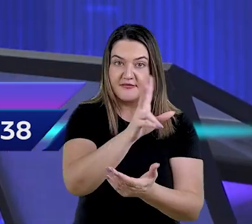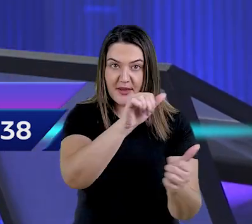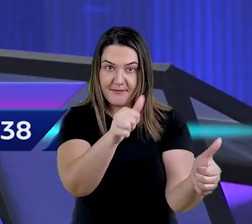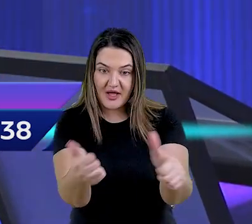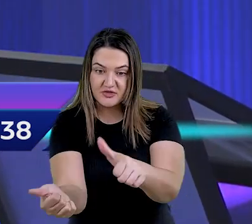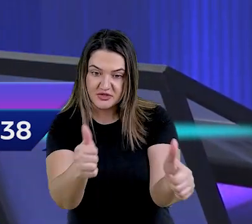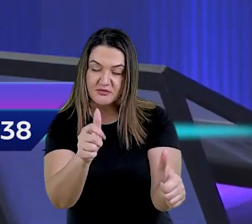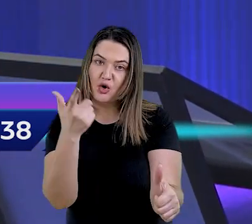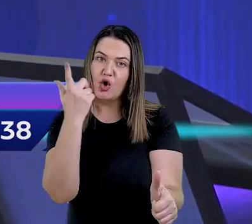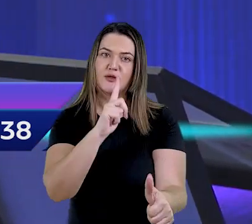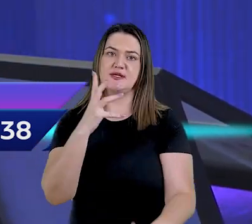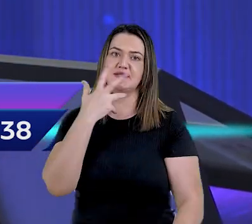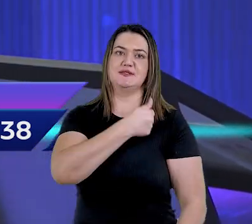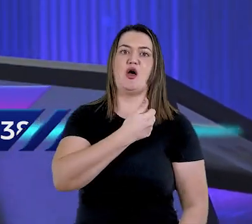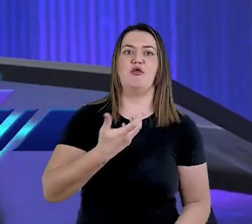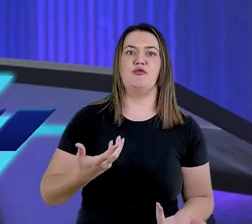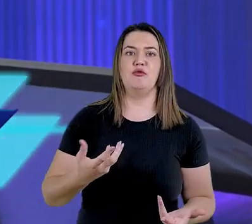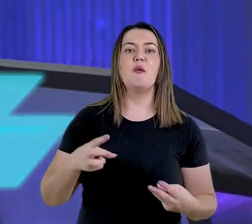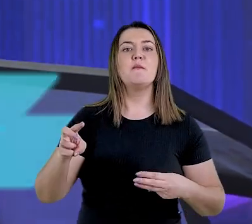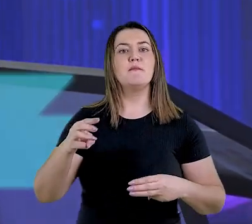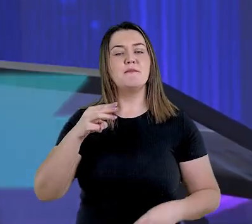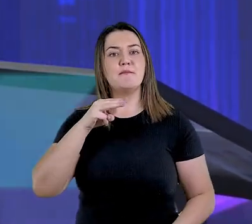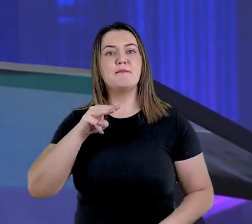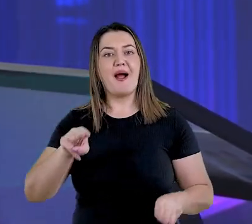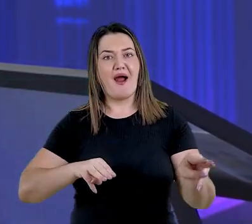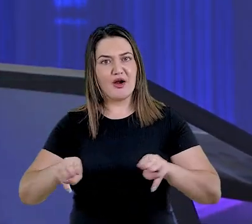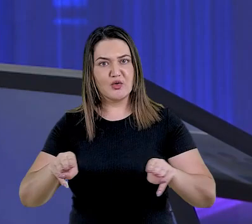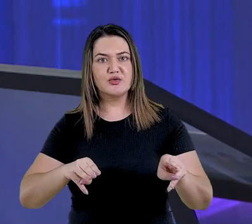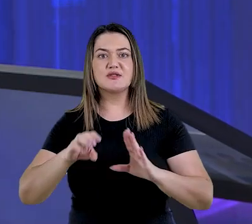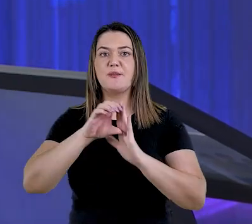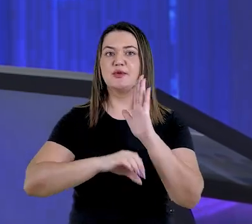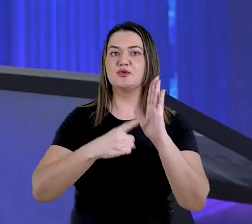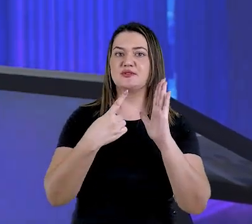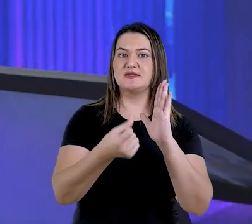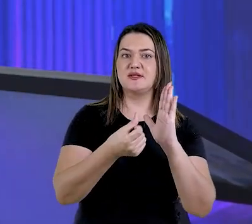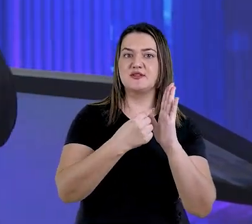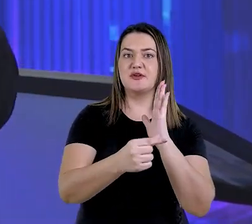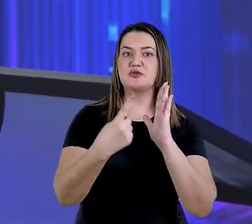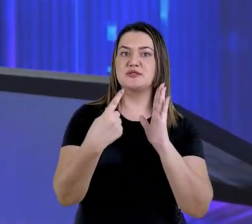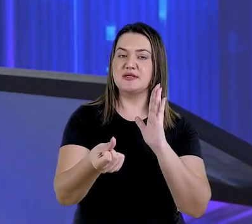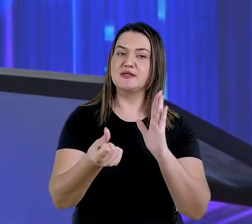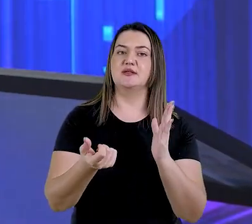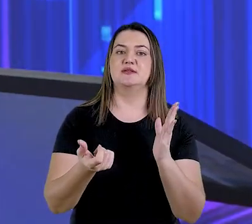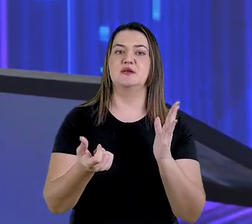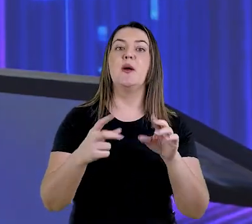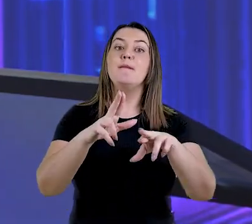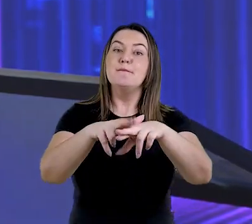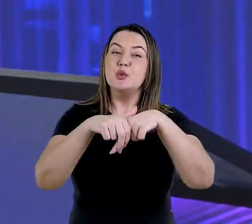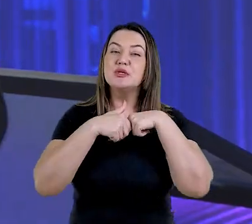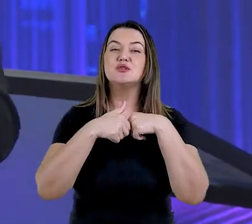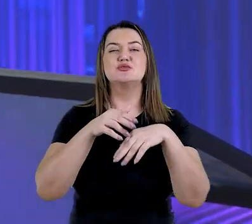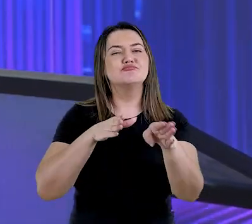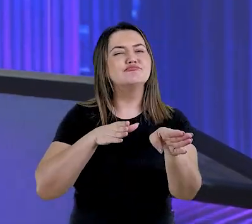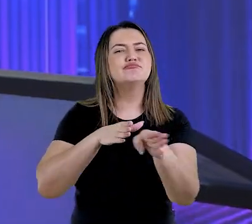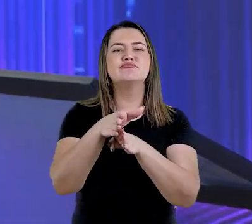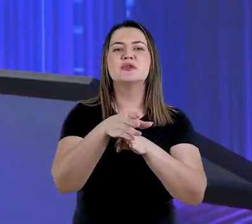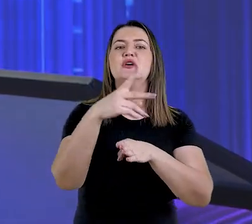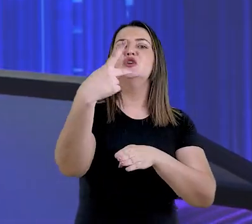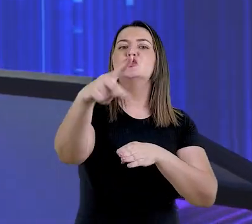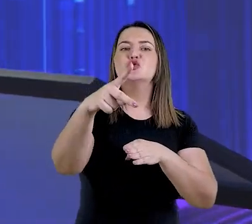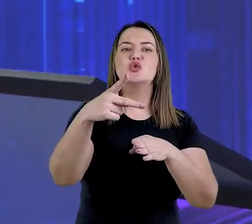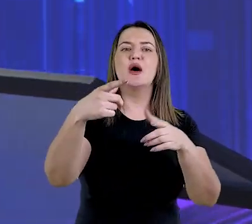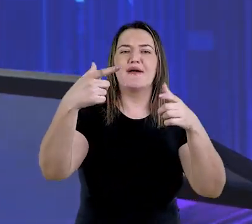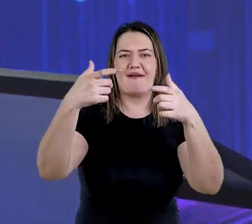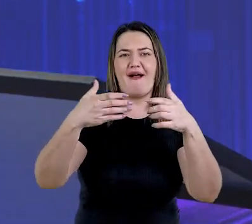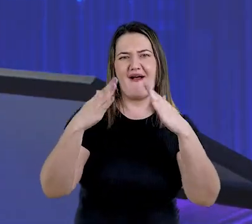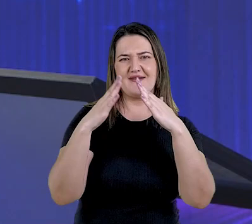Marcos 16:16. Você precisa receber o batismo. Portanto, procure a igreja adventista mais próxima da sua casa. Vá